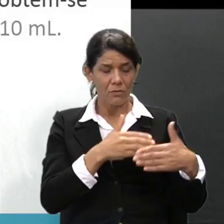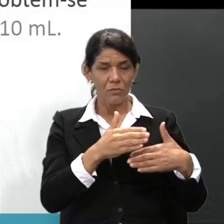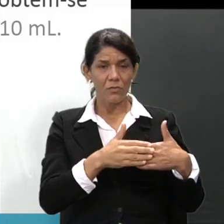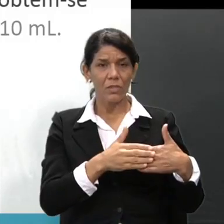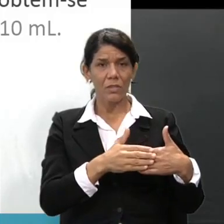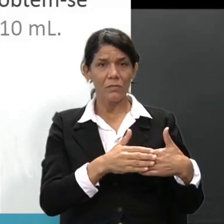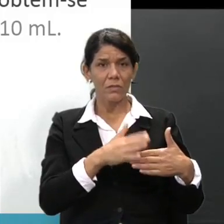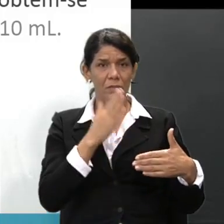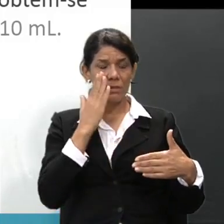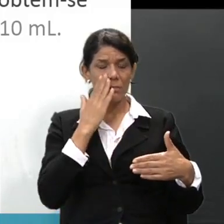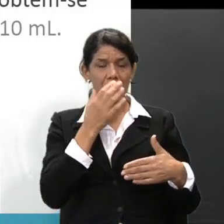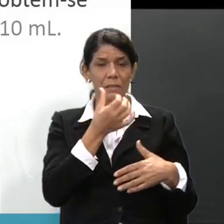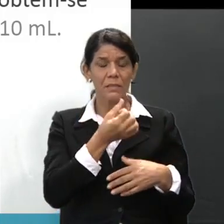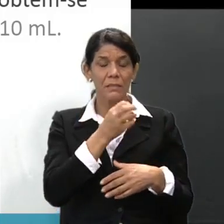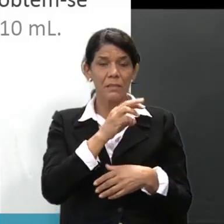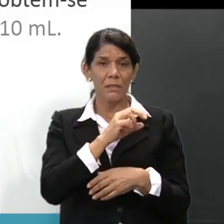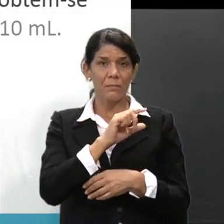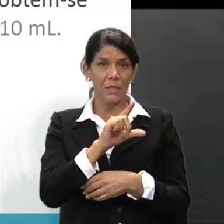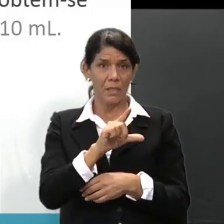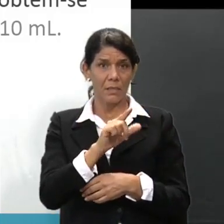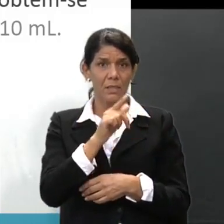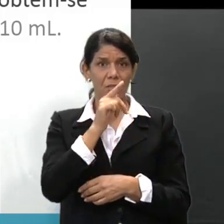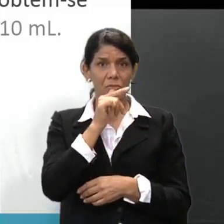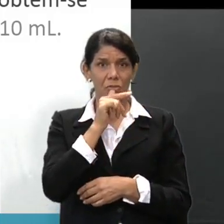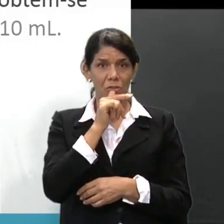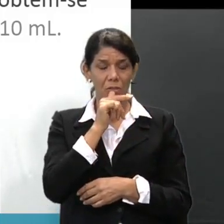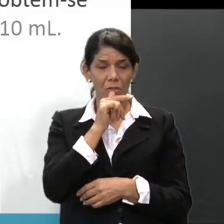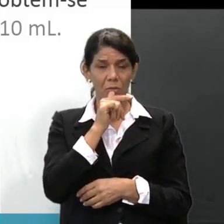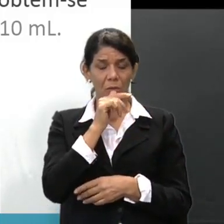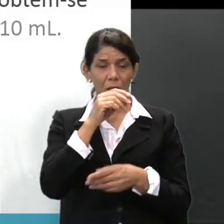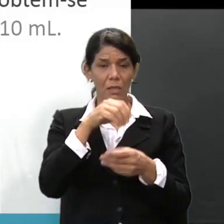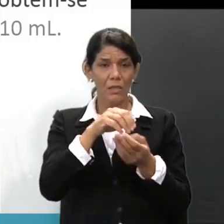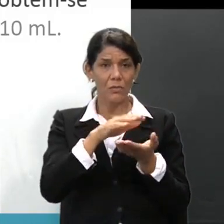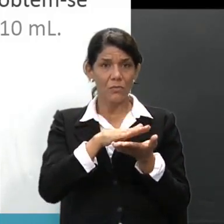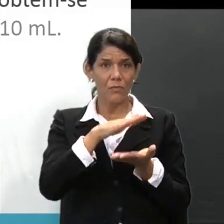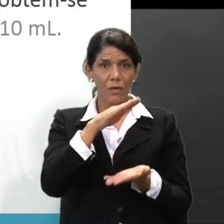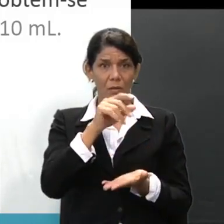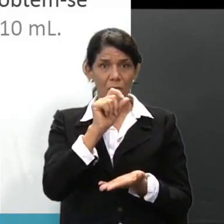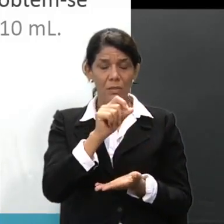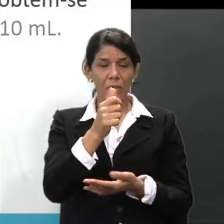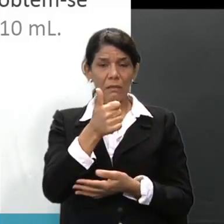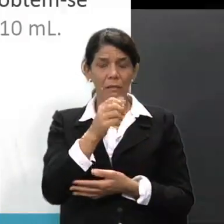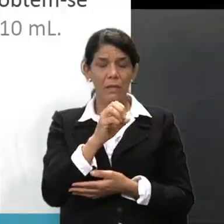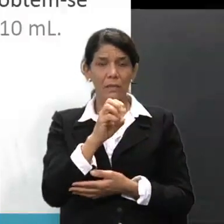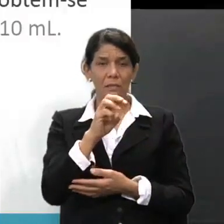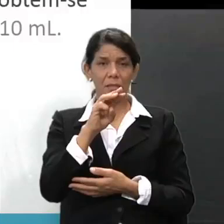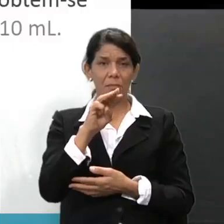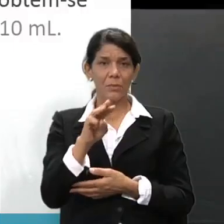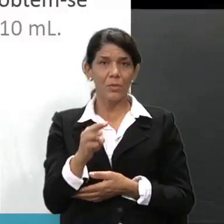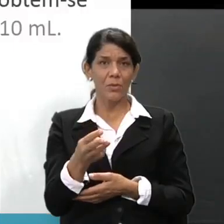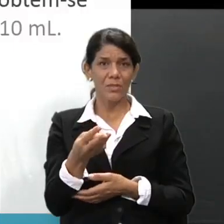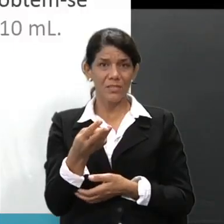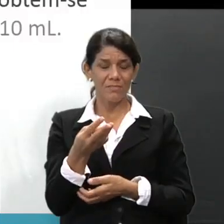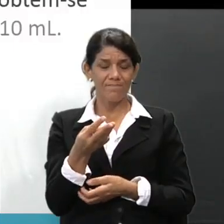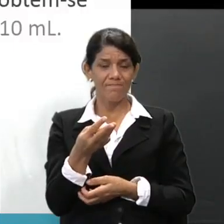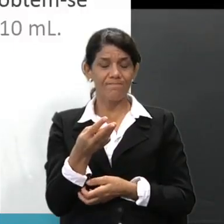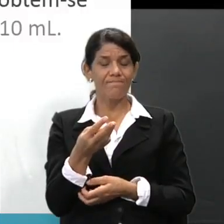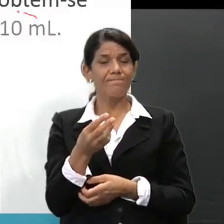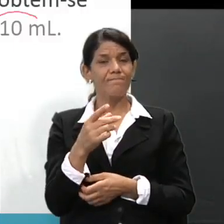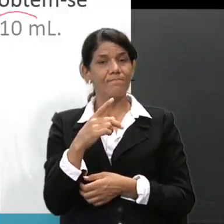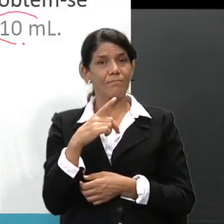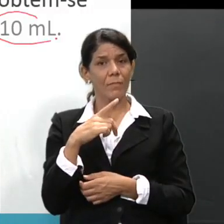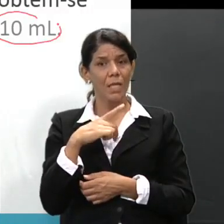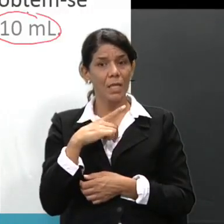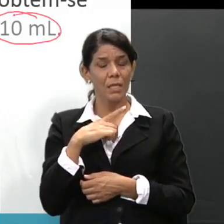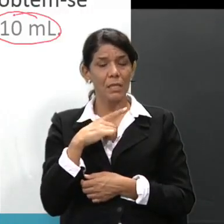ao administrar 6 ml de água destilada em um frasco ampola de 10 milhões de unidades, nós